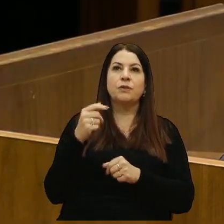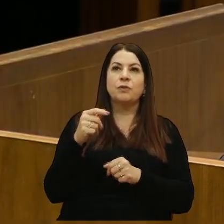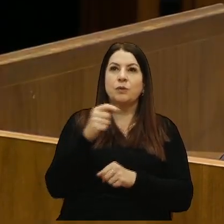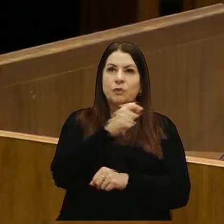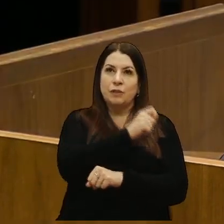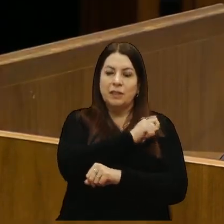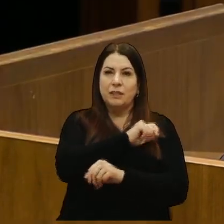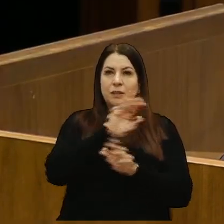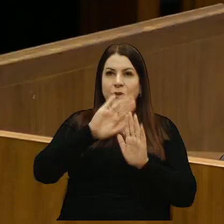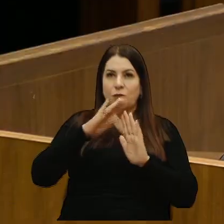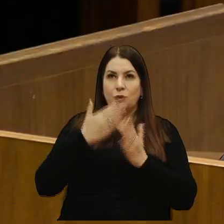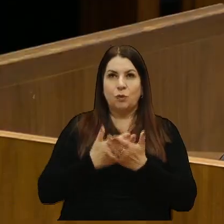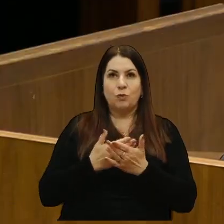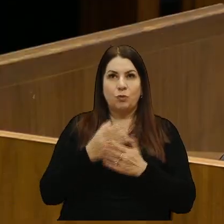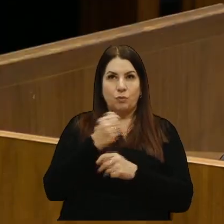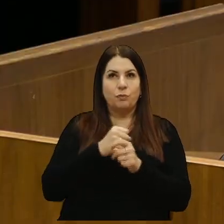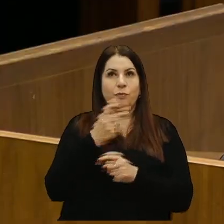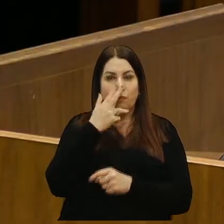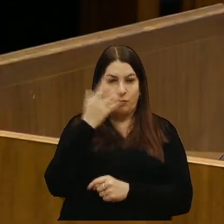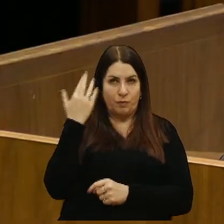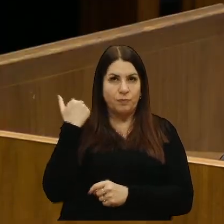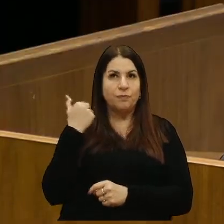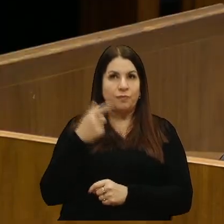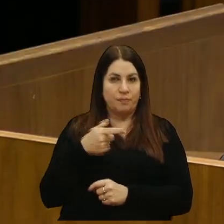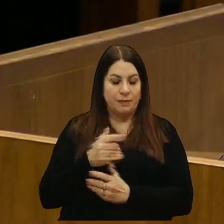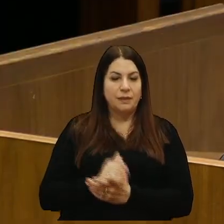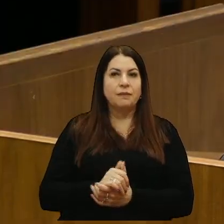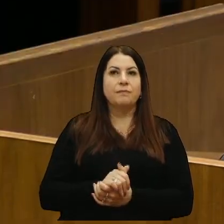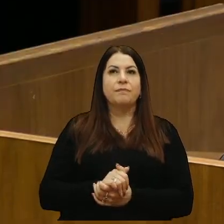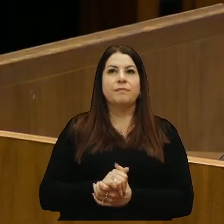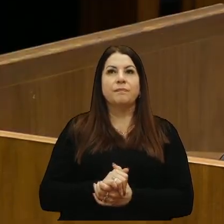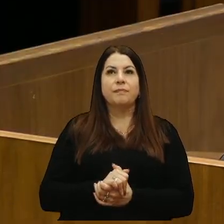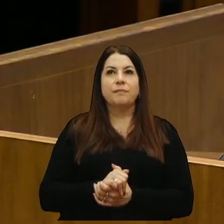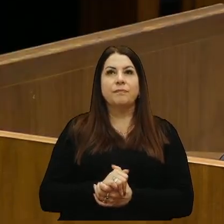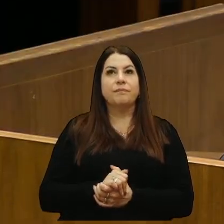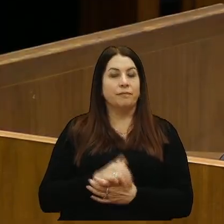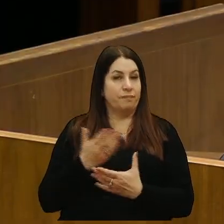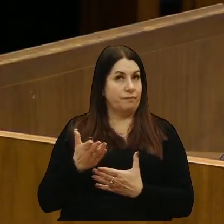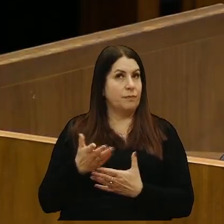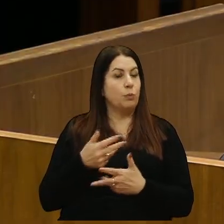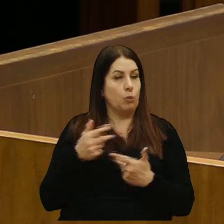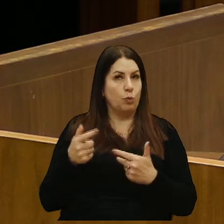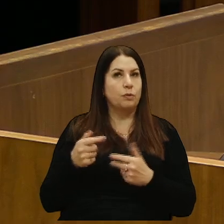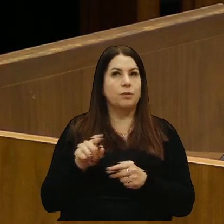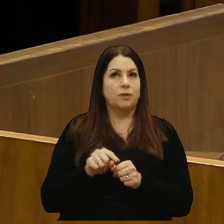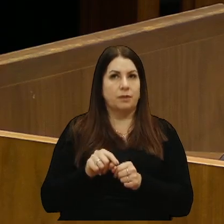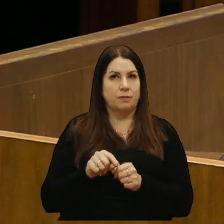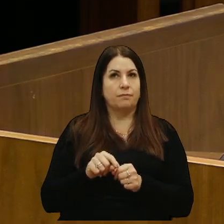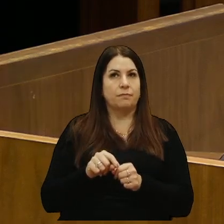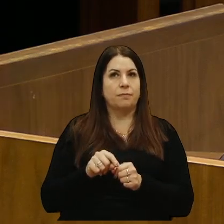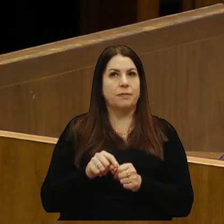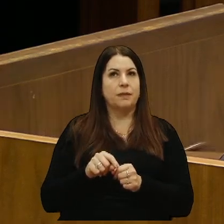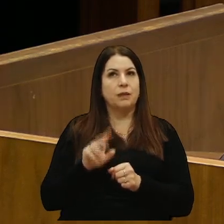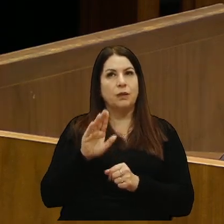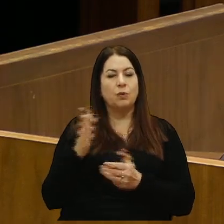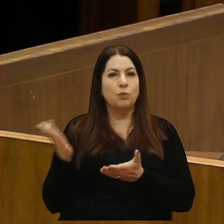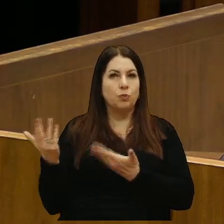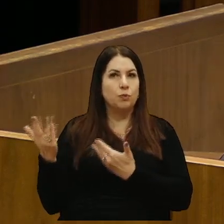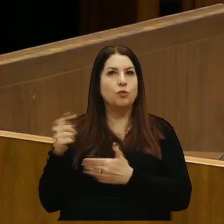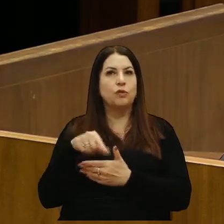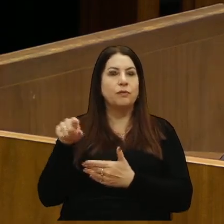nas escolas. O ano passado foi a mesma coisa. Então, isso é uma coisa que realmente a adolescência